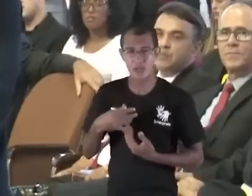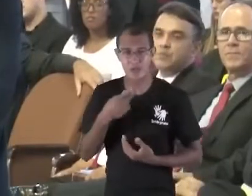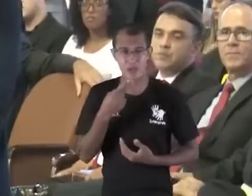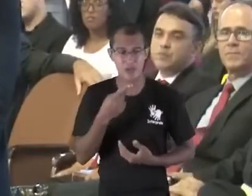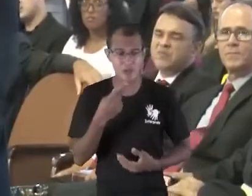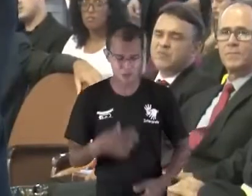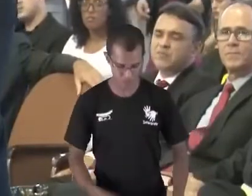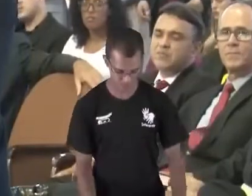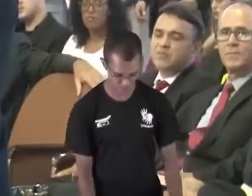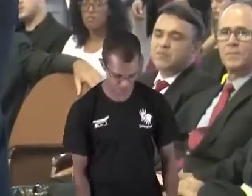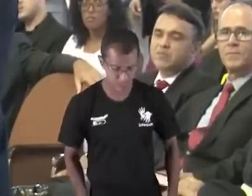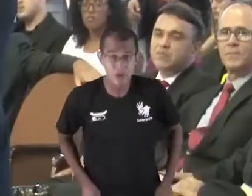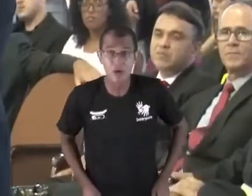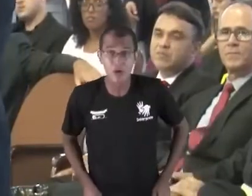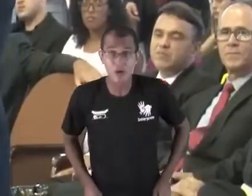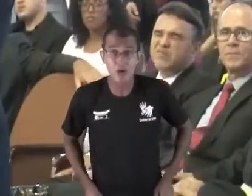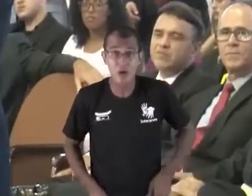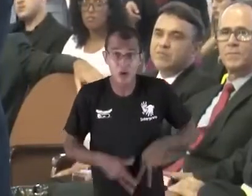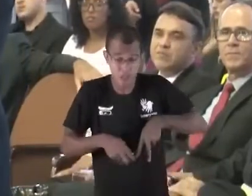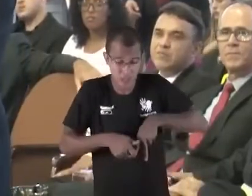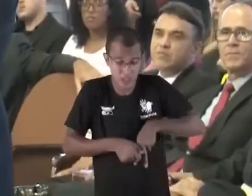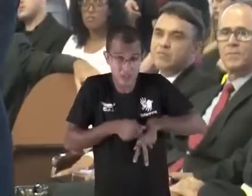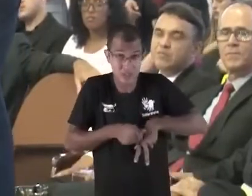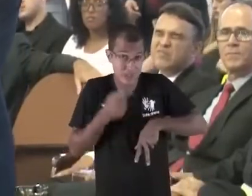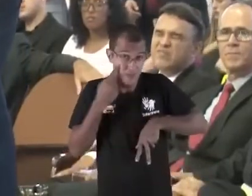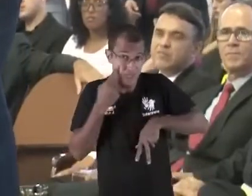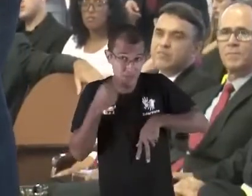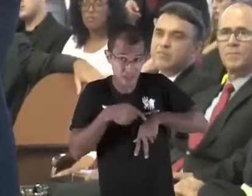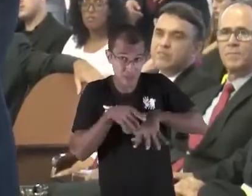Eliel, está vendo esse pé aqui?